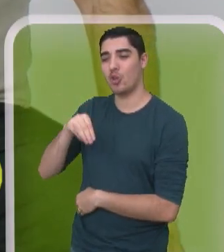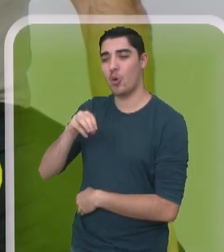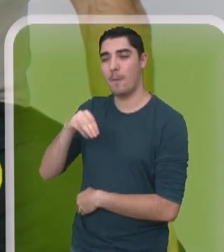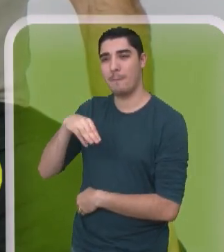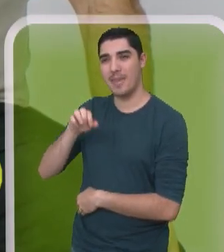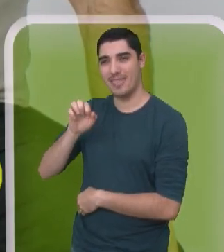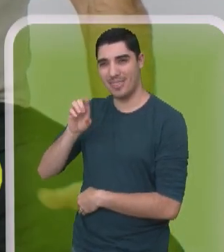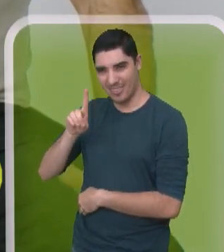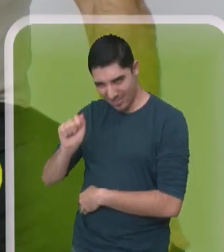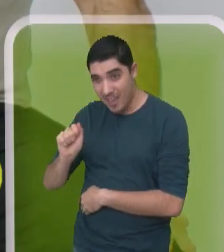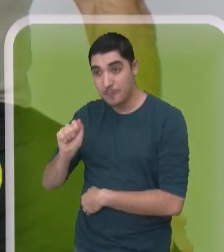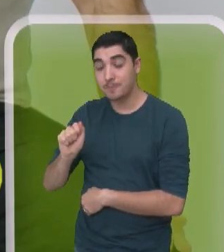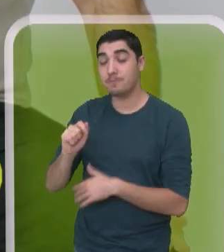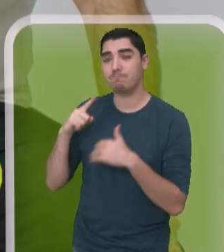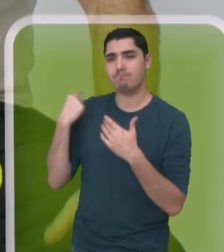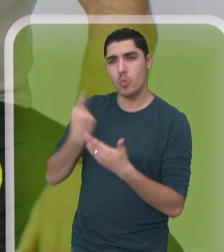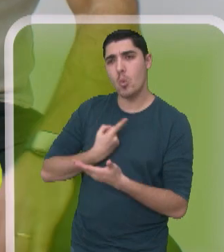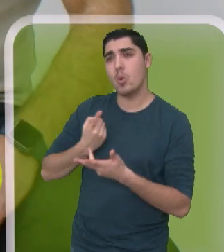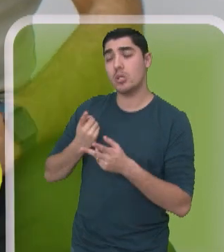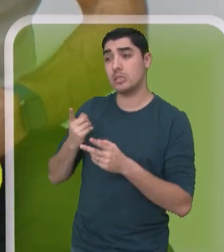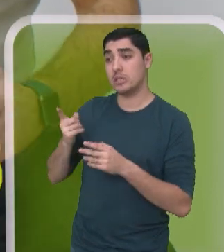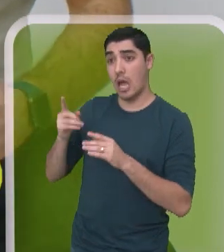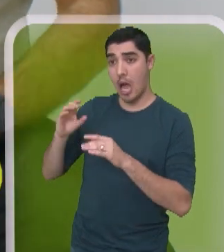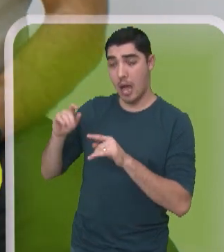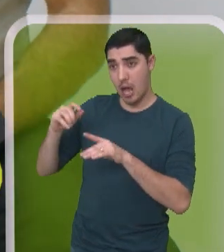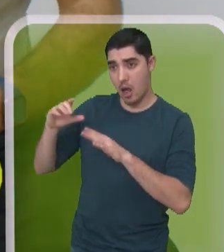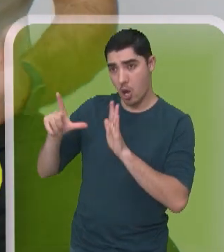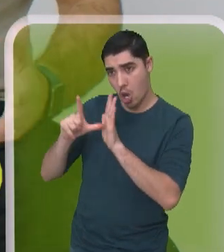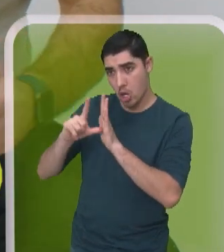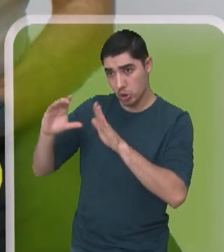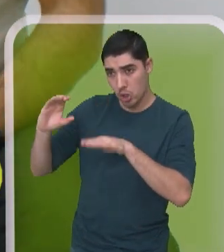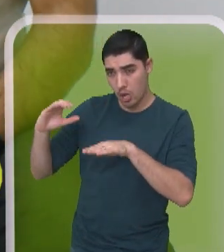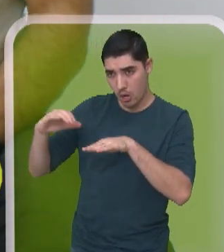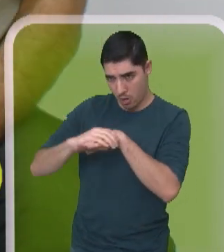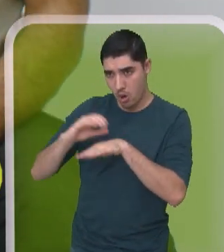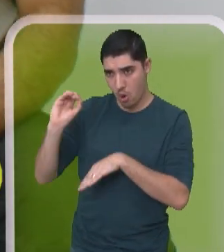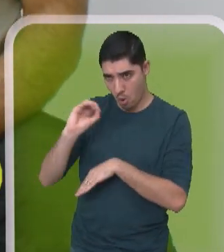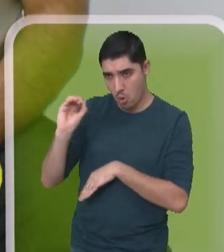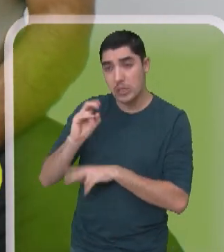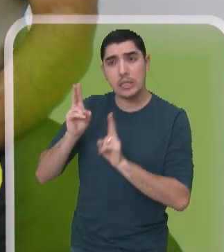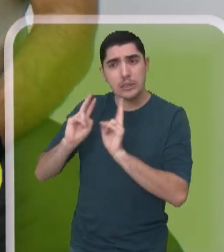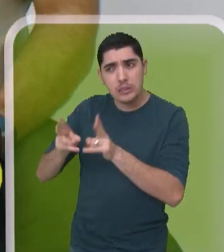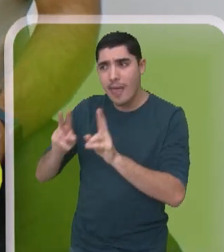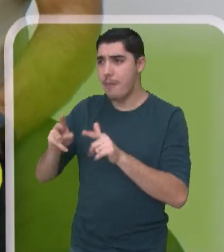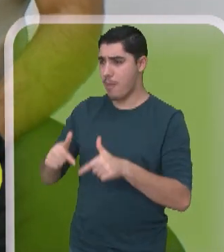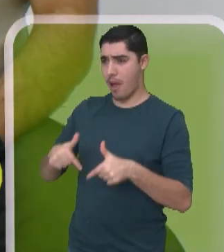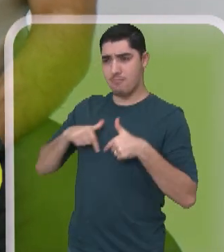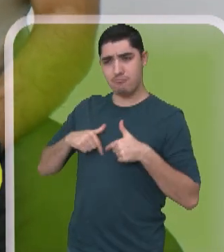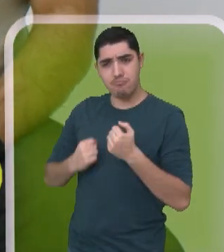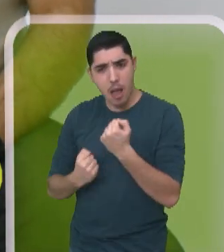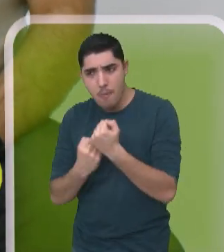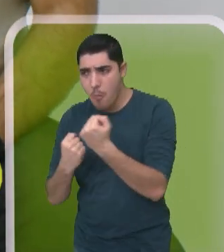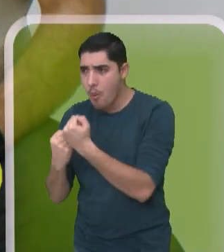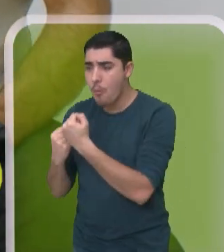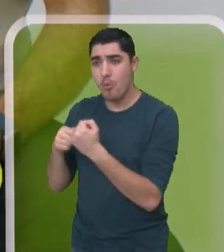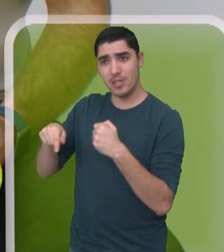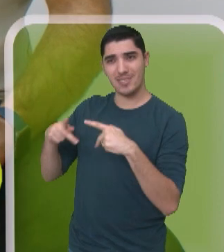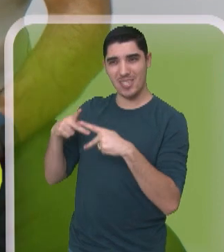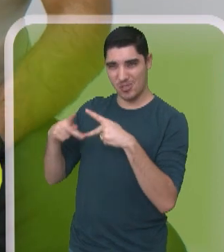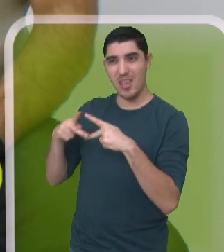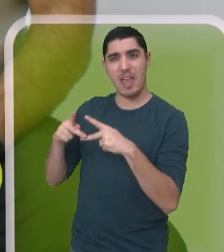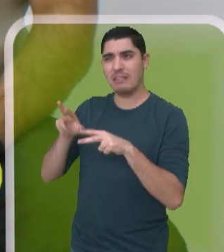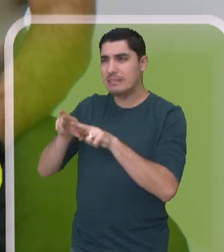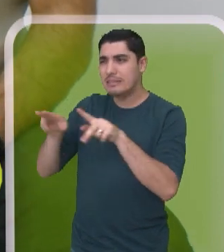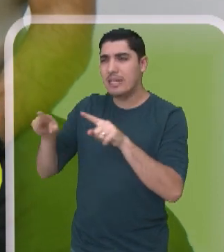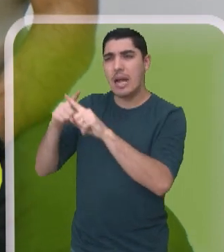gostamos do futebol, a empresa sempre patrocinou, né, vários clubes, até mesmo São José, vários torneios, enfim, a gente entende que o